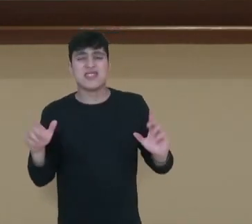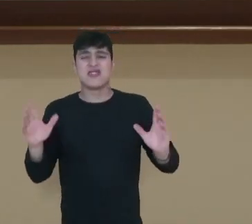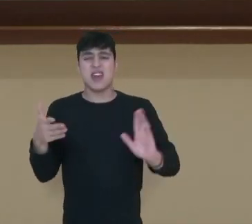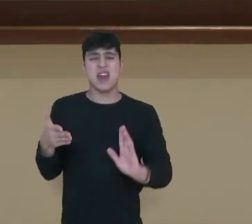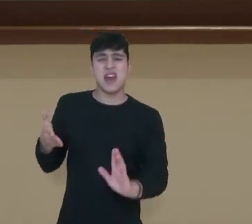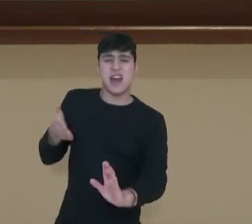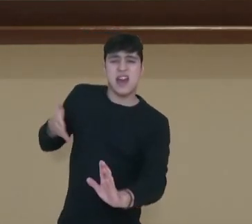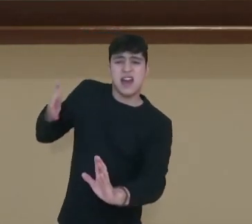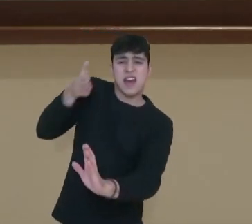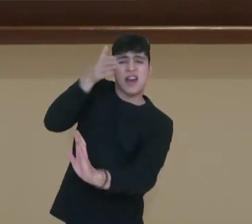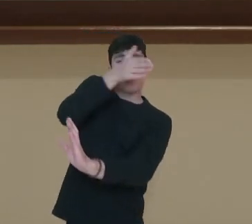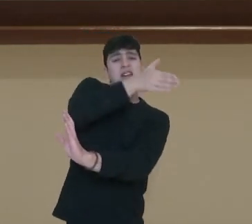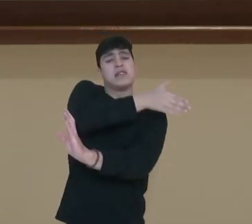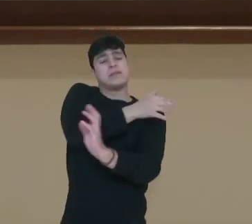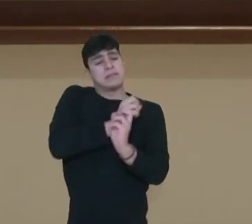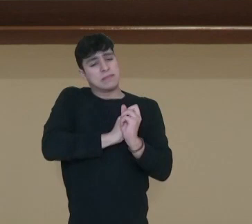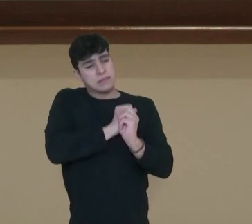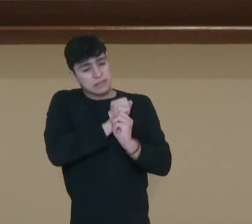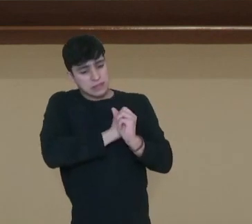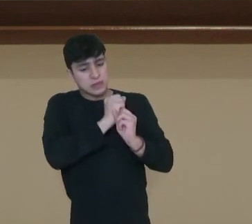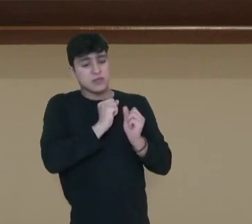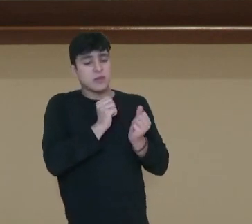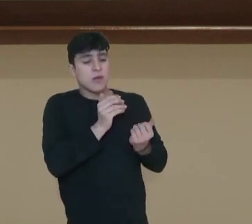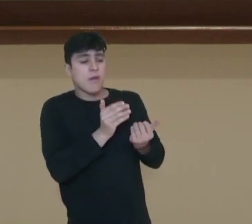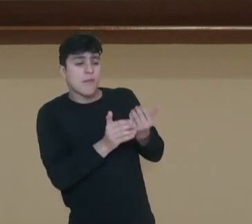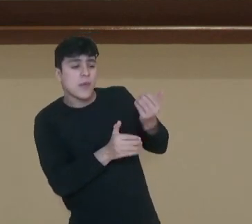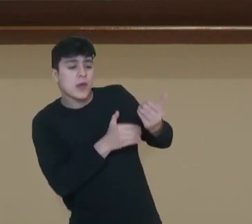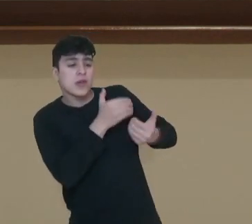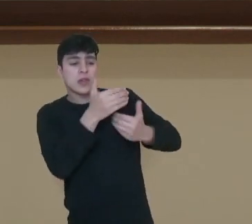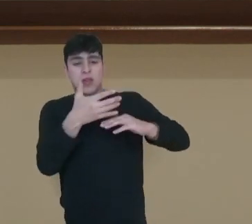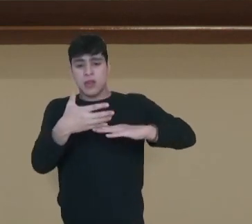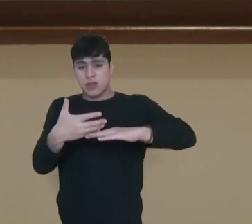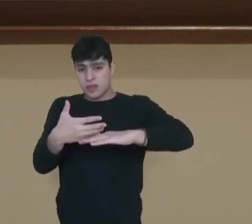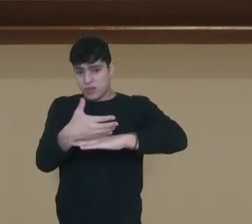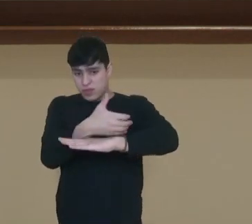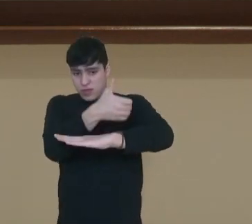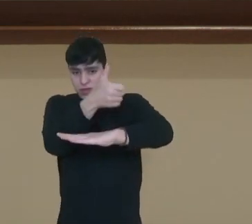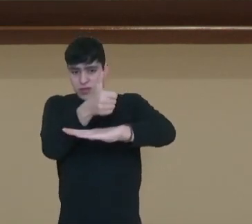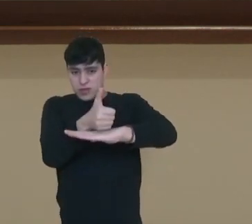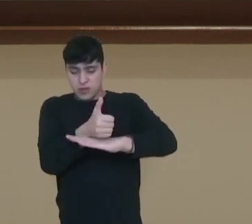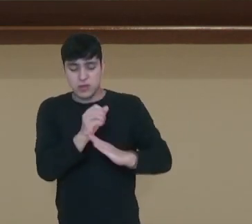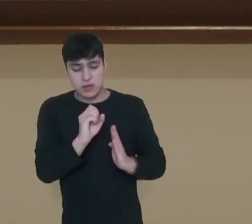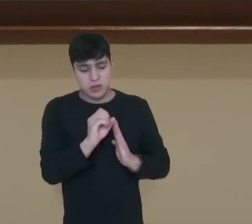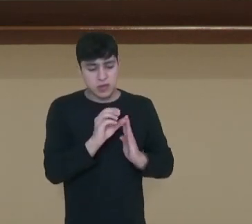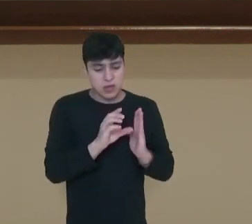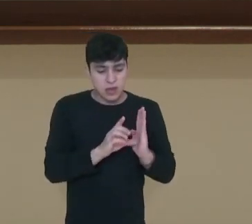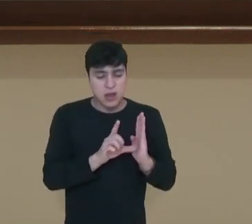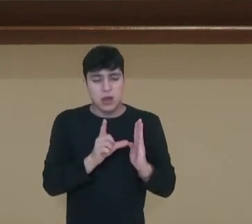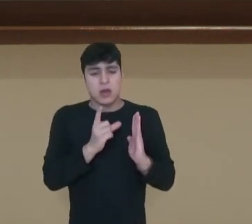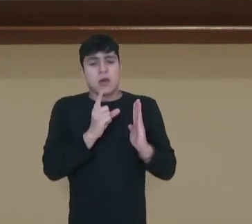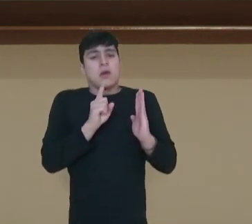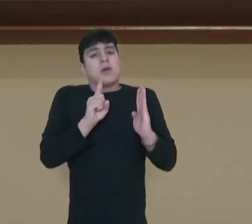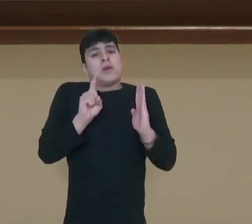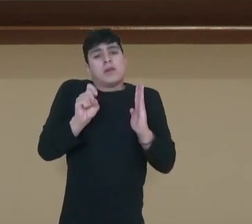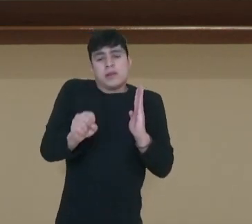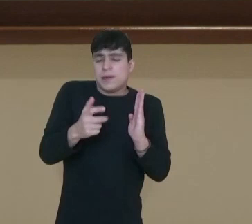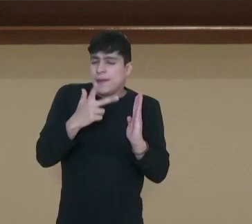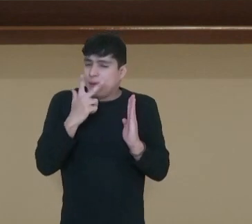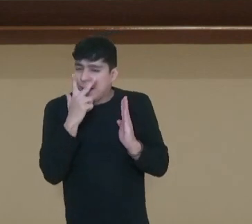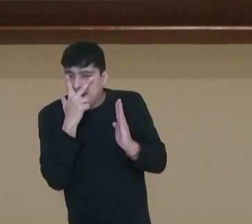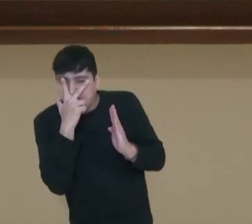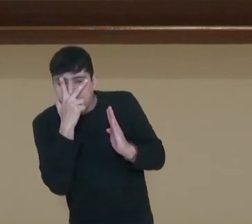A gente vai ver que já no processo de colonização, ali no século XVIII, já vai